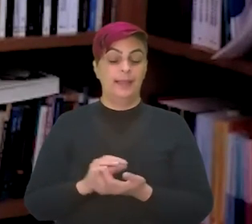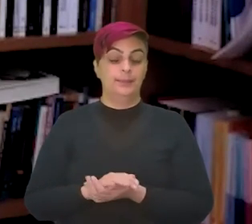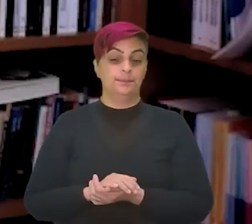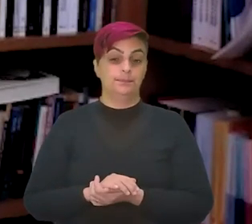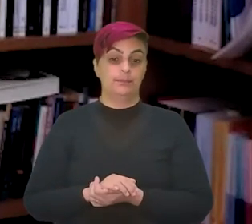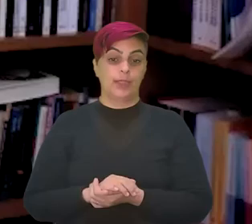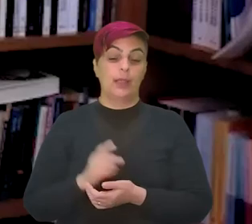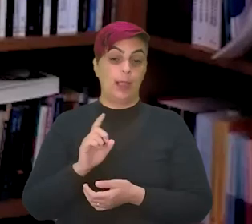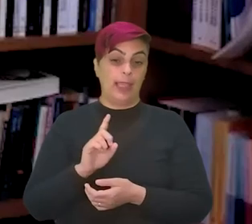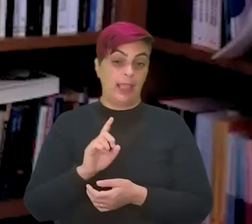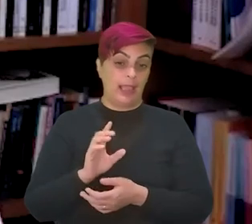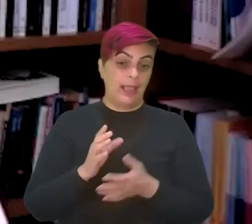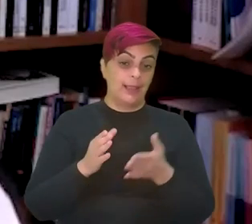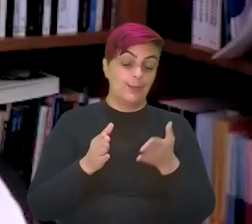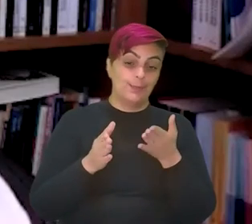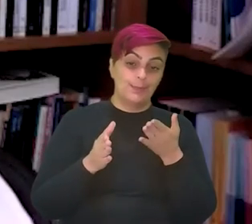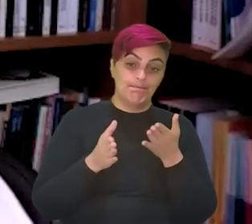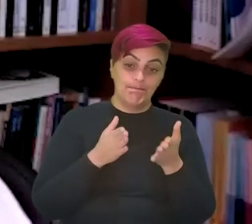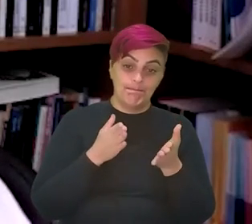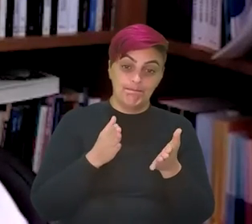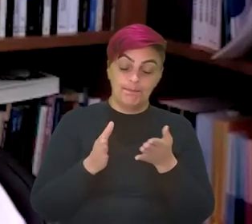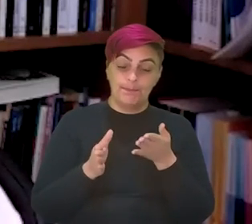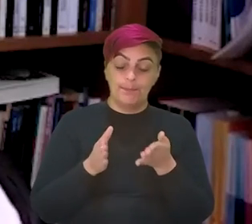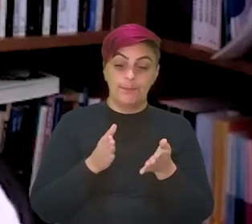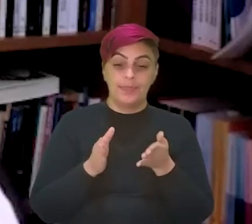Florência, esse período...